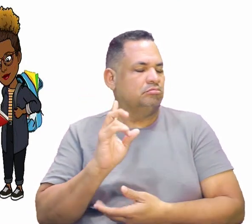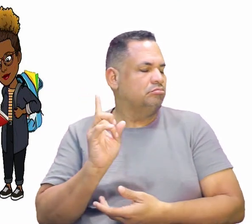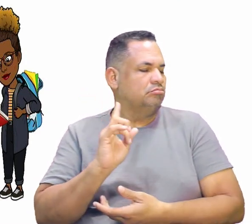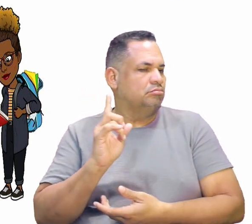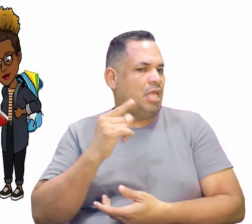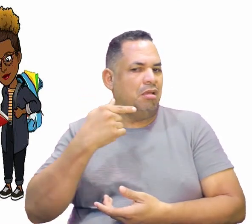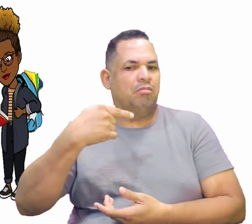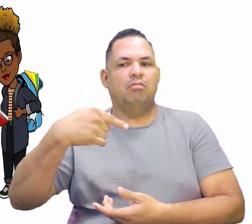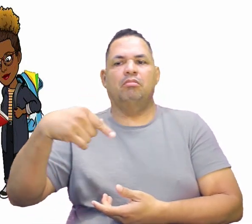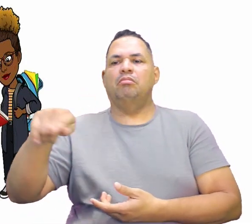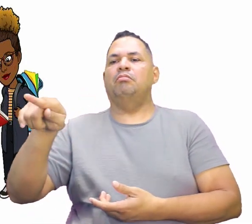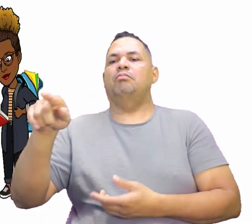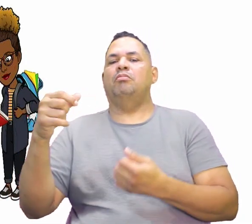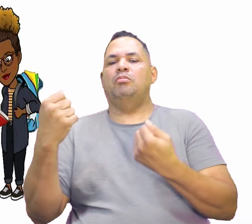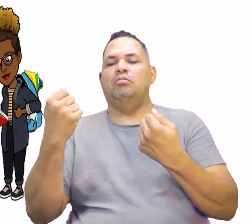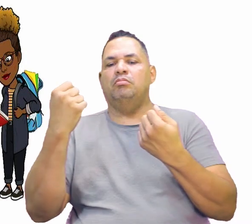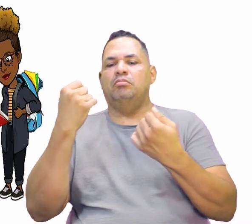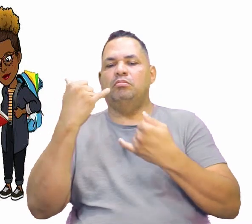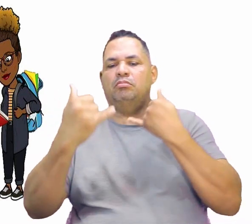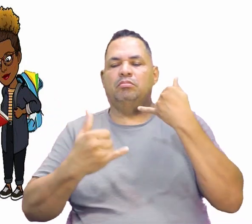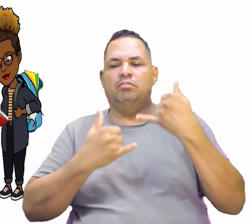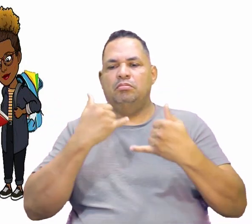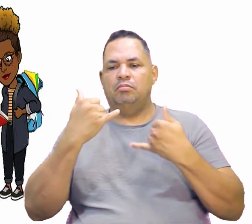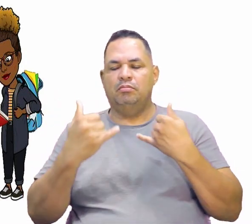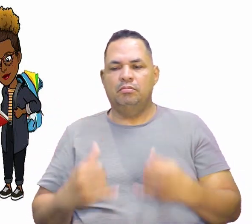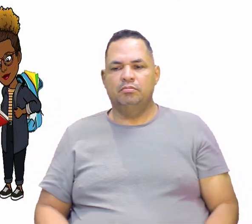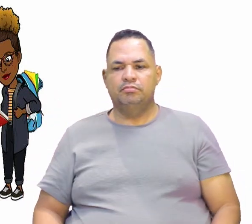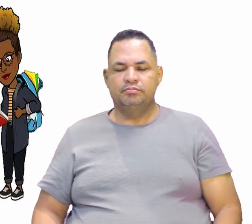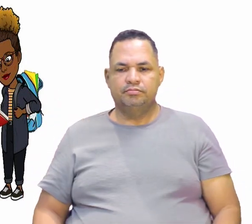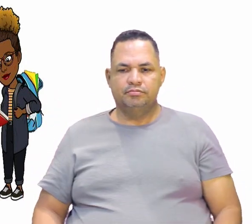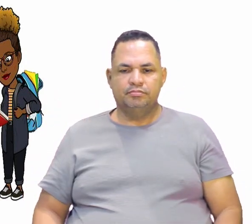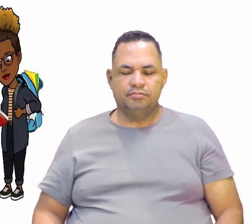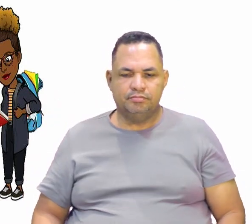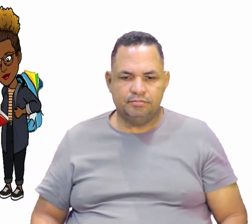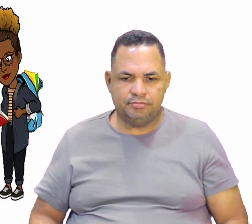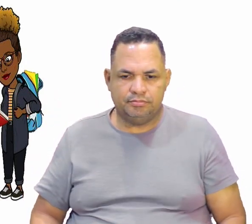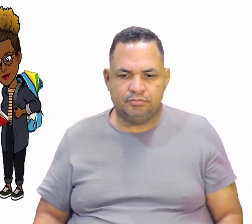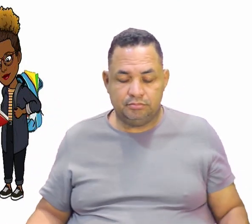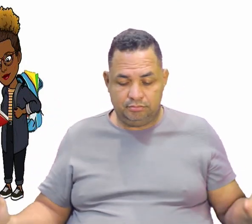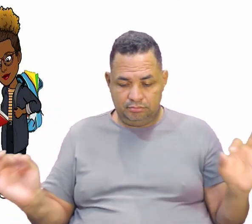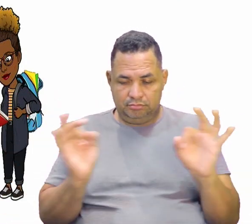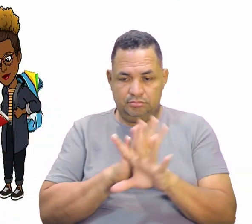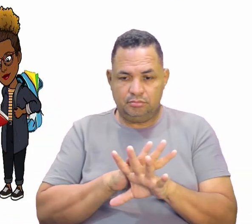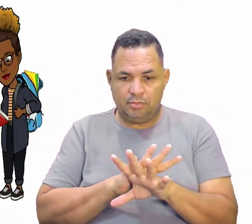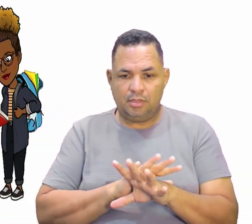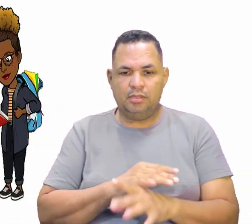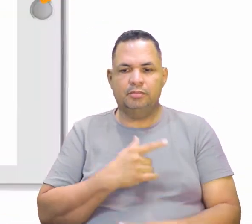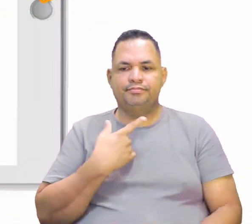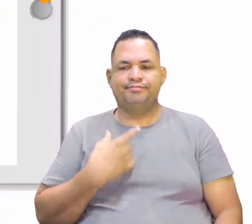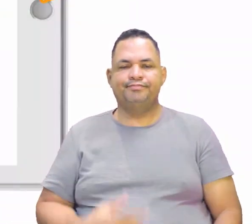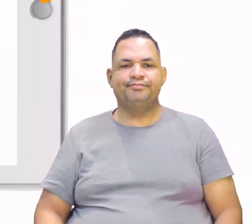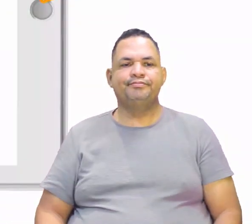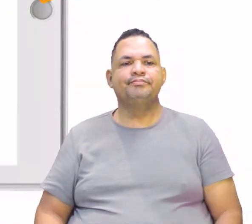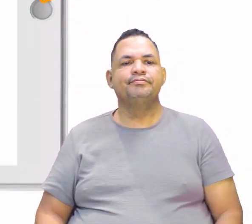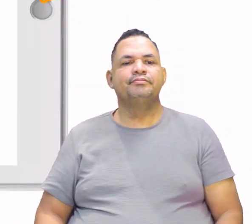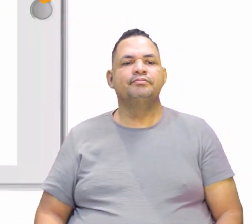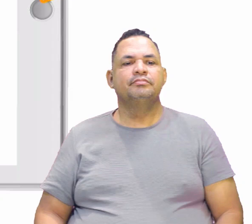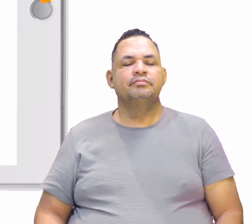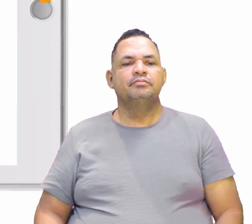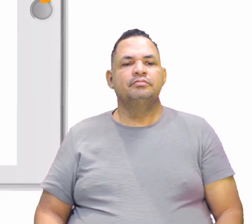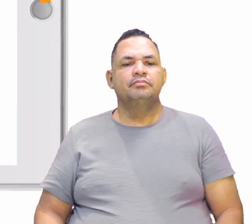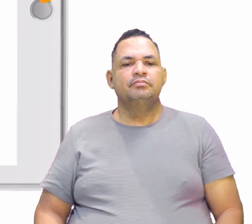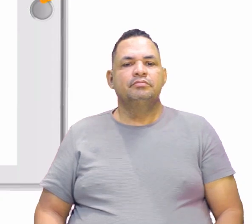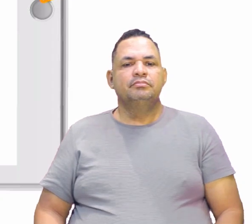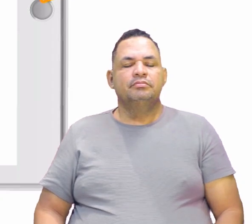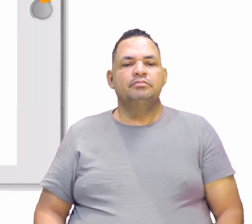pois, brincar. Então, aí o pois aí, ó, no sentido de conclusão. Vamos lá então, amadinhos,